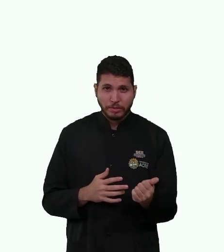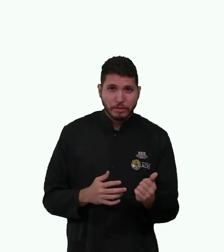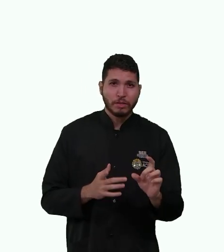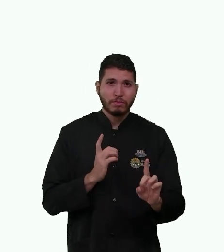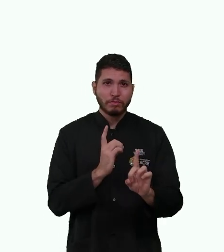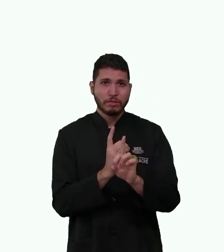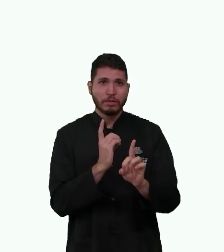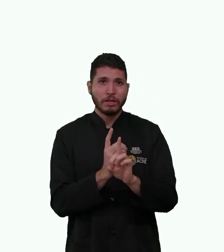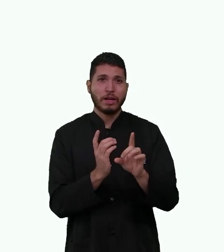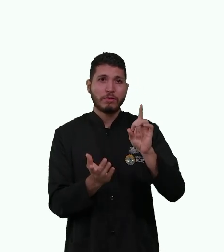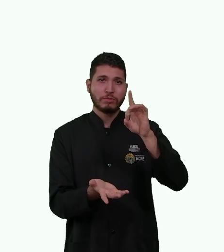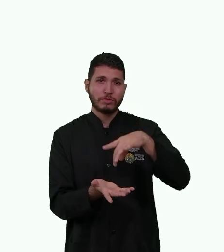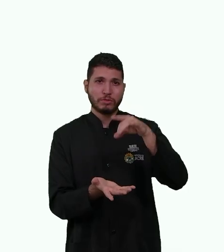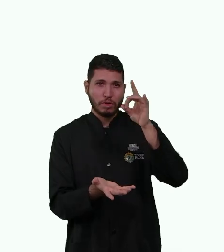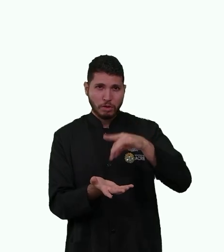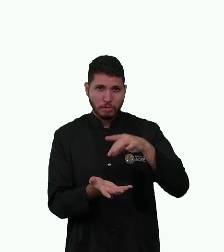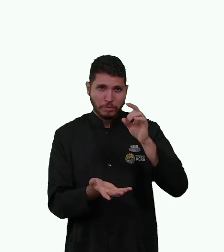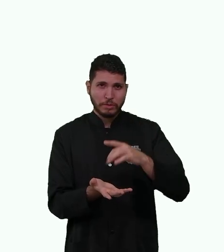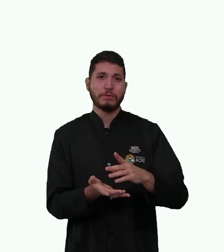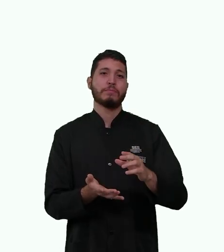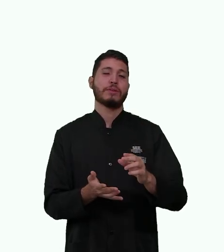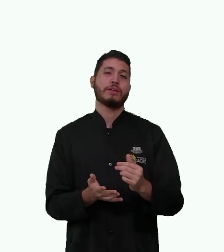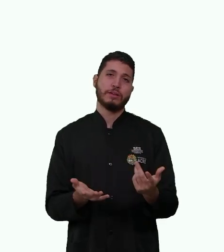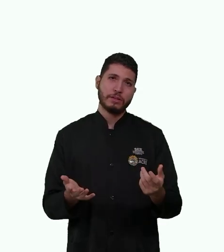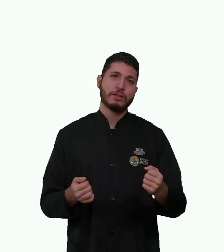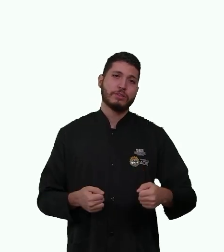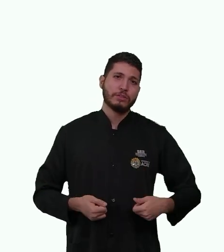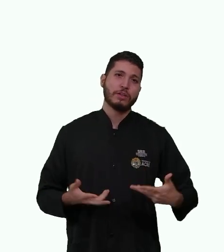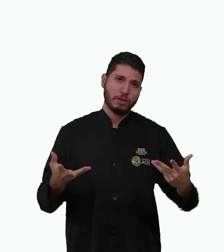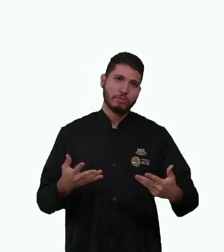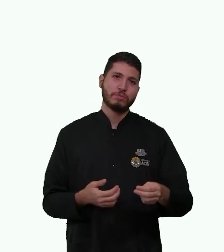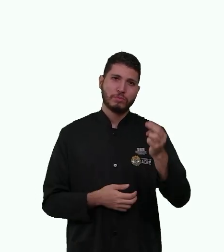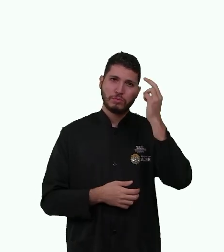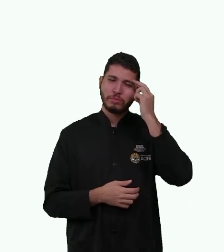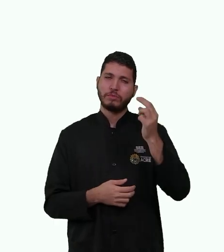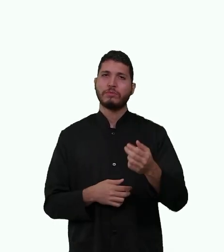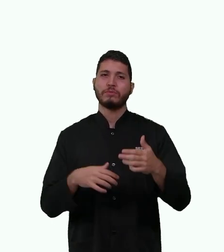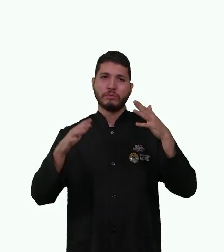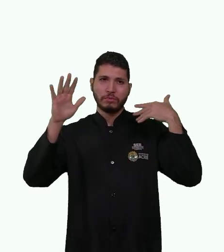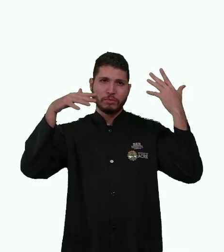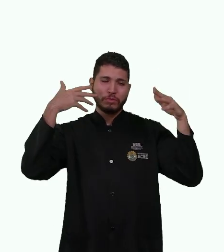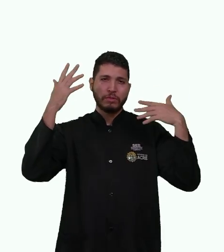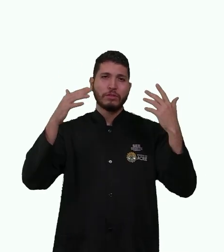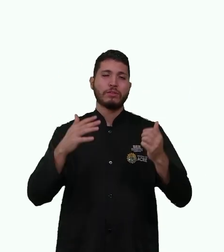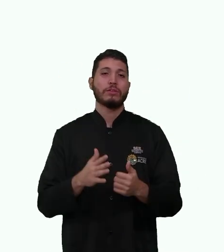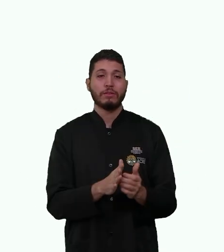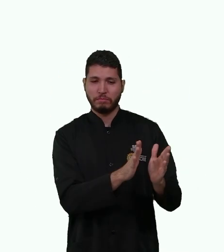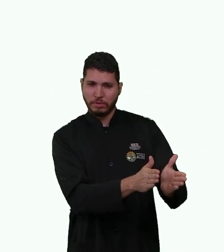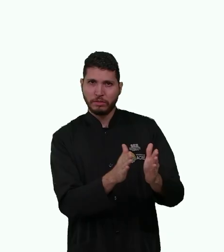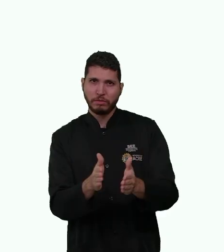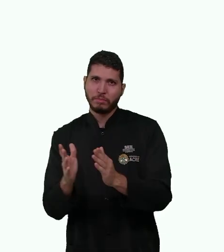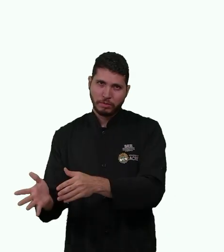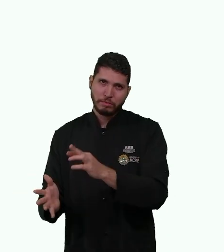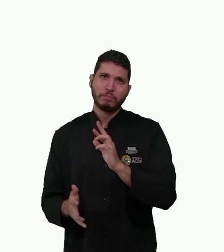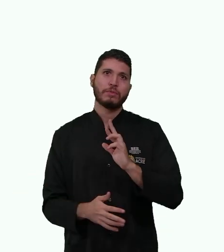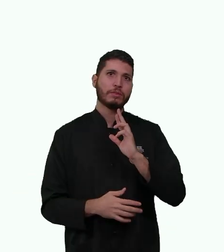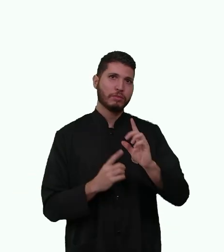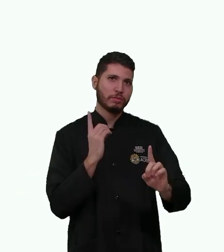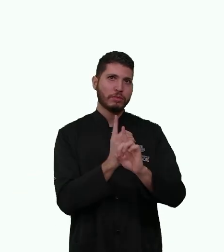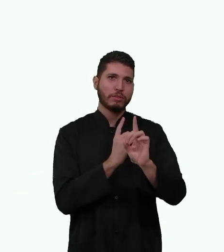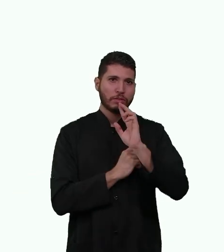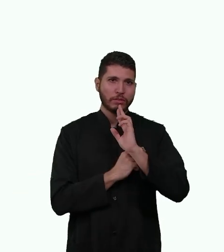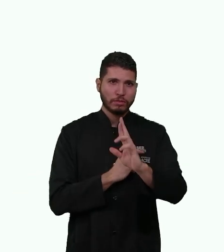e lazer. Então, a primeira coisa que eu devo fazer aqui, eu tenho que descobrir quanto que é 70% de